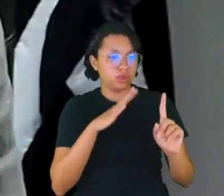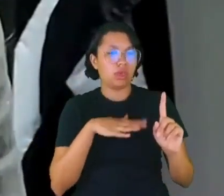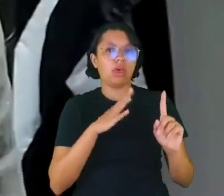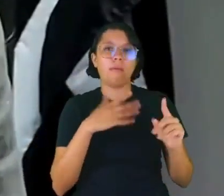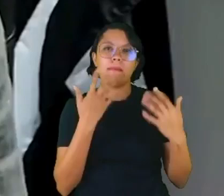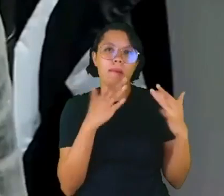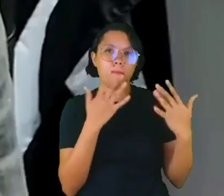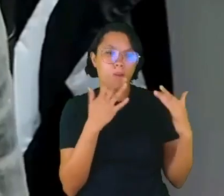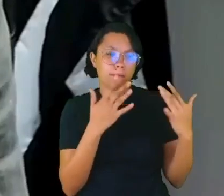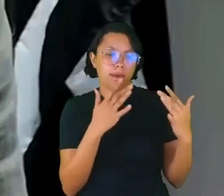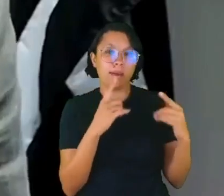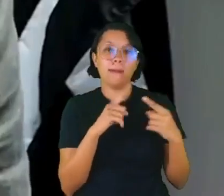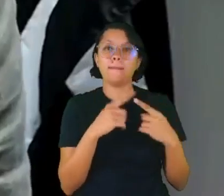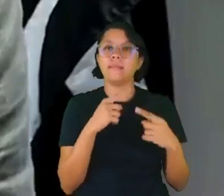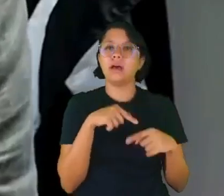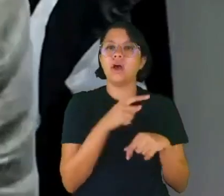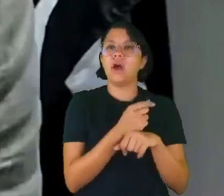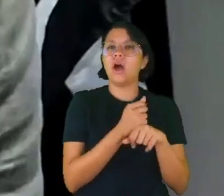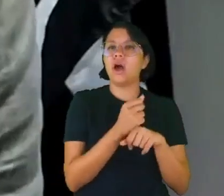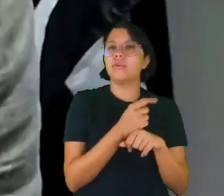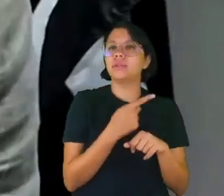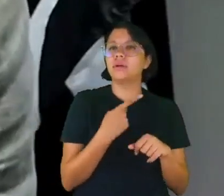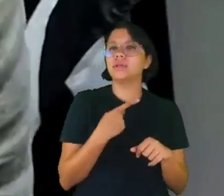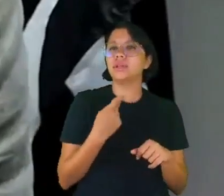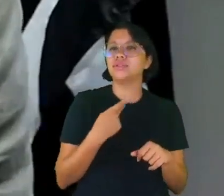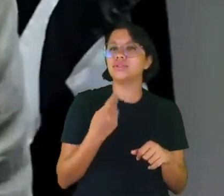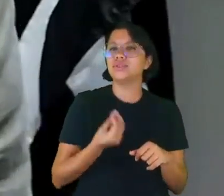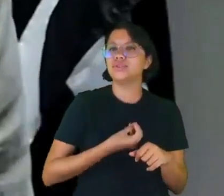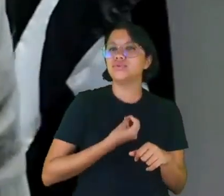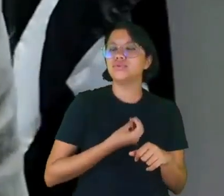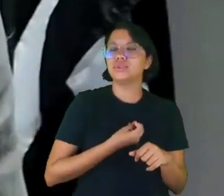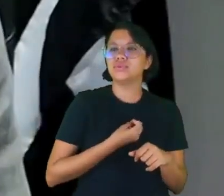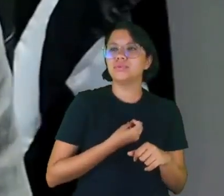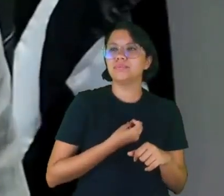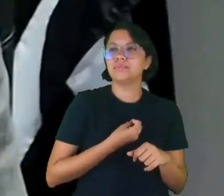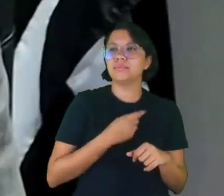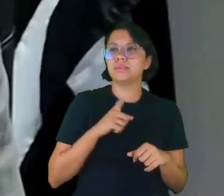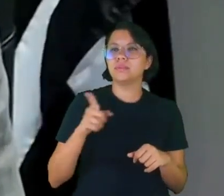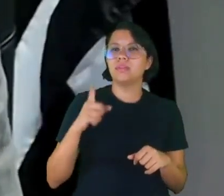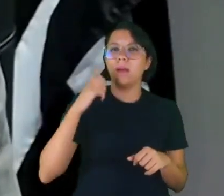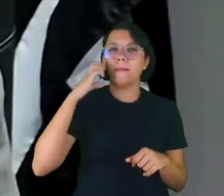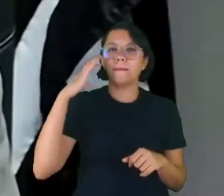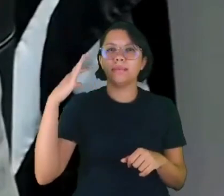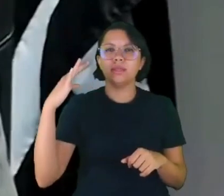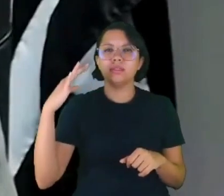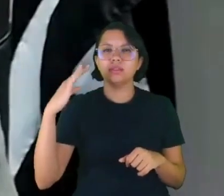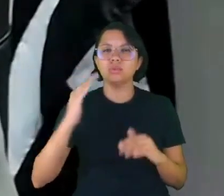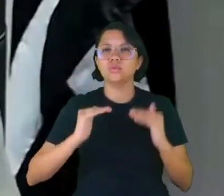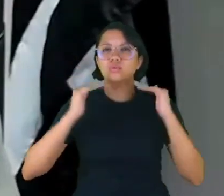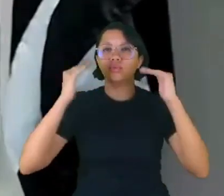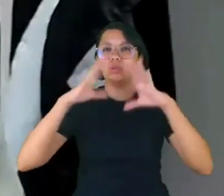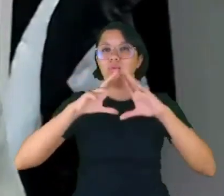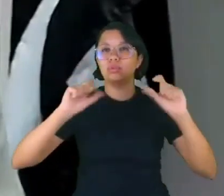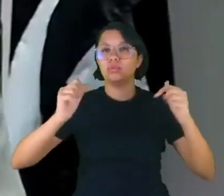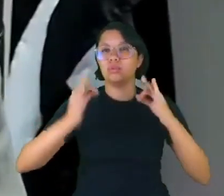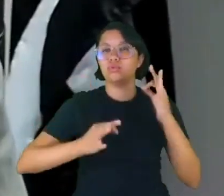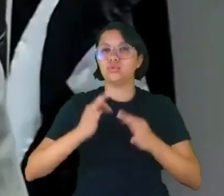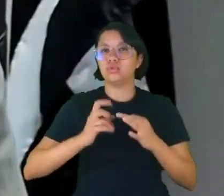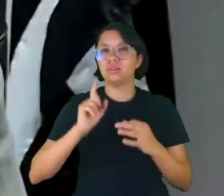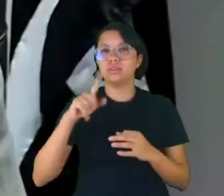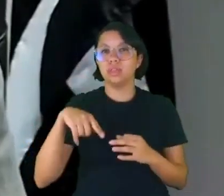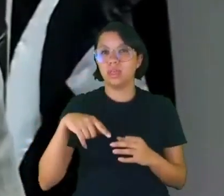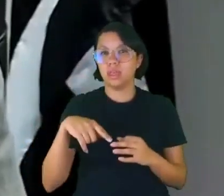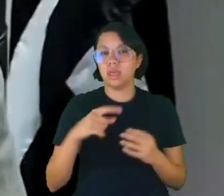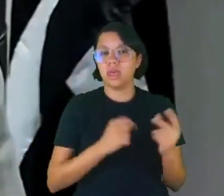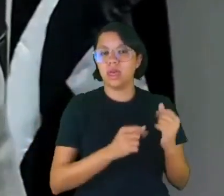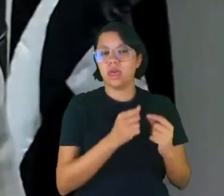capital. Mas o capital que a gente quer, que a gente vive lá, pensando no Superior Tribunal de Justiça, é um capital